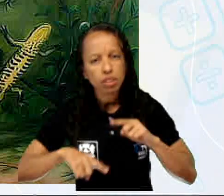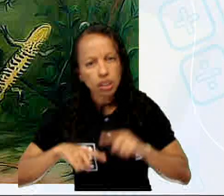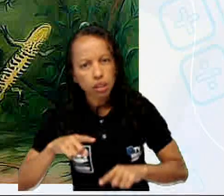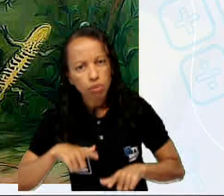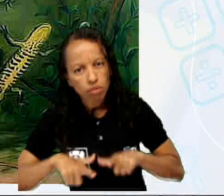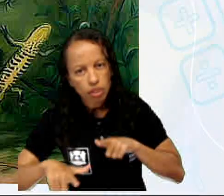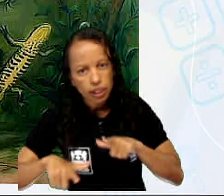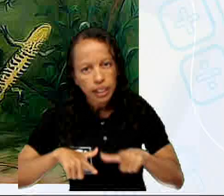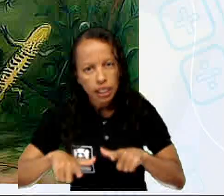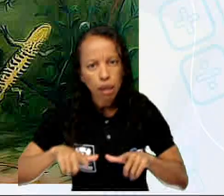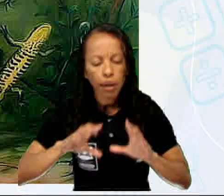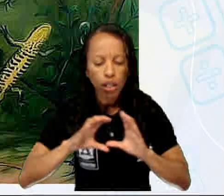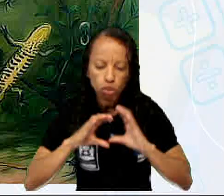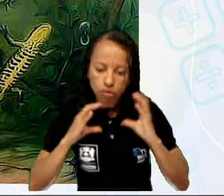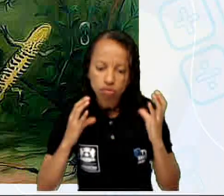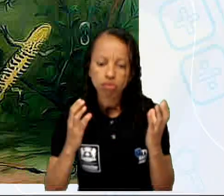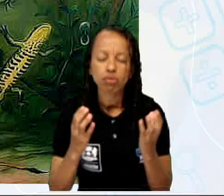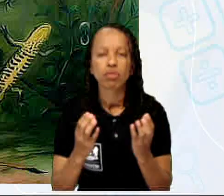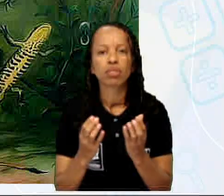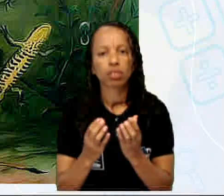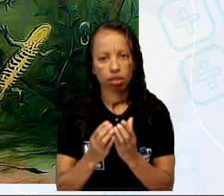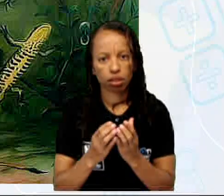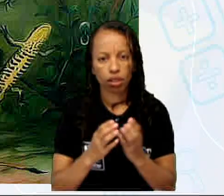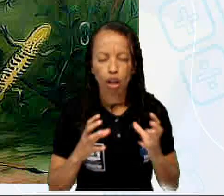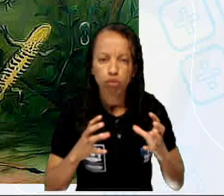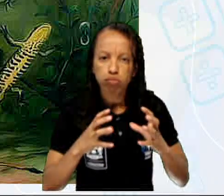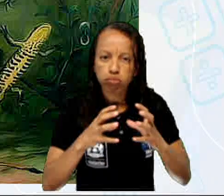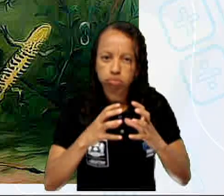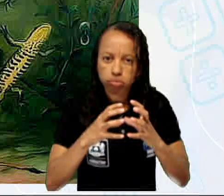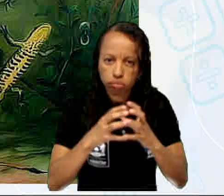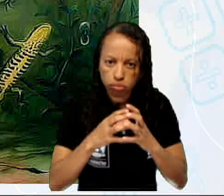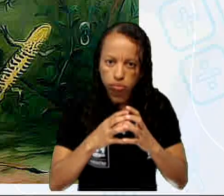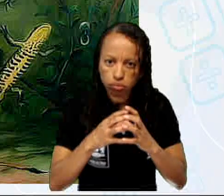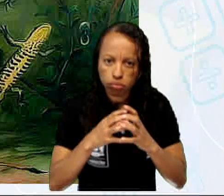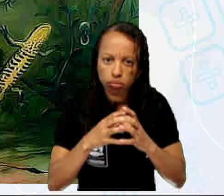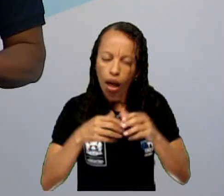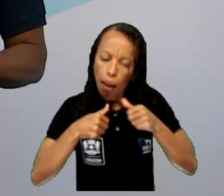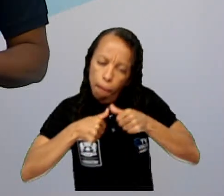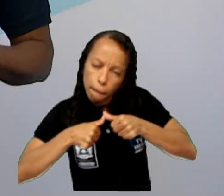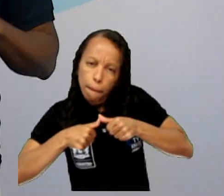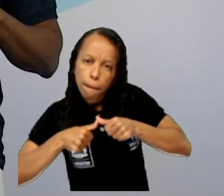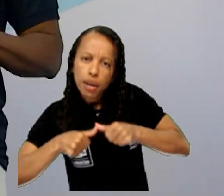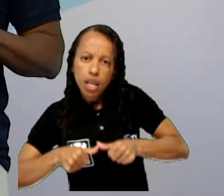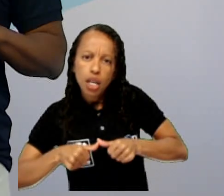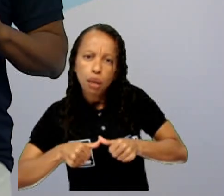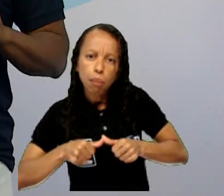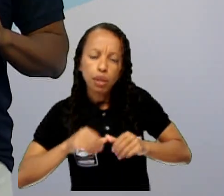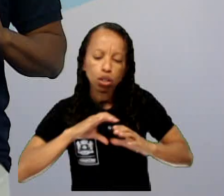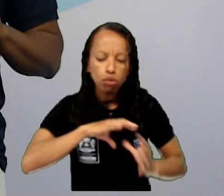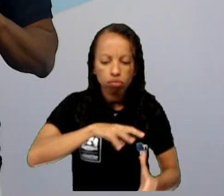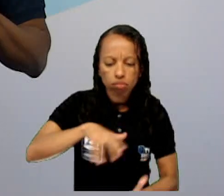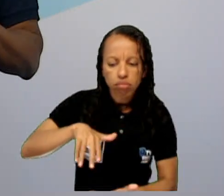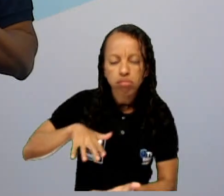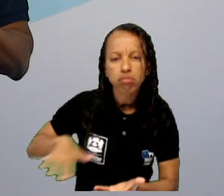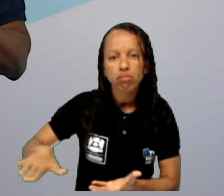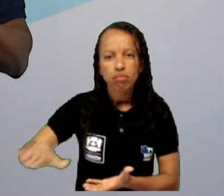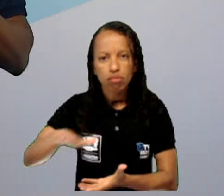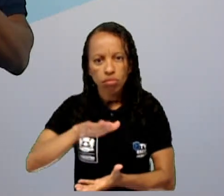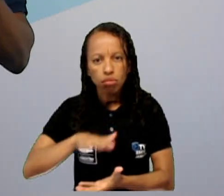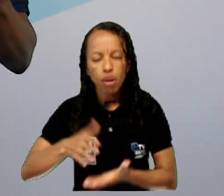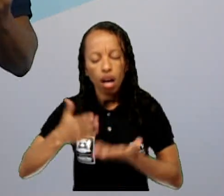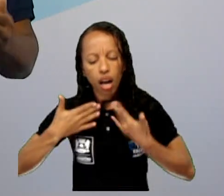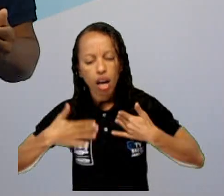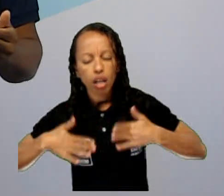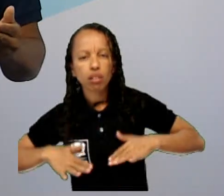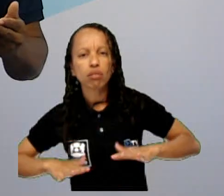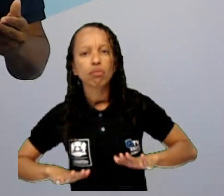mantêm o ecossistema totalmente em harmonia. Vamos entender cada vez mais sobre